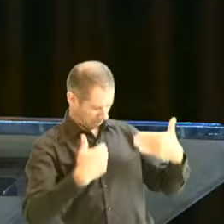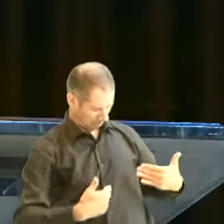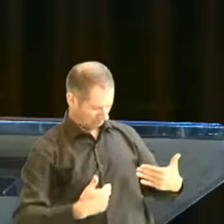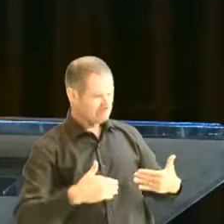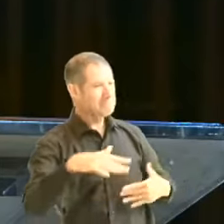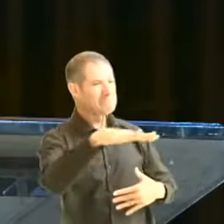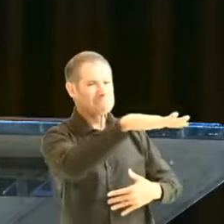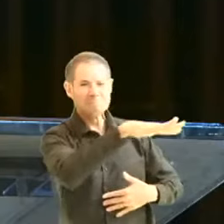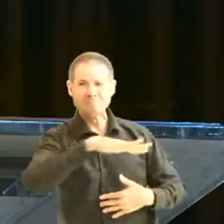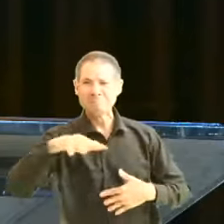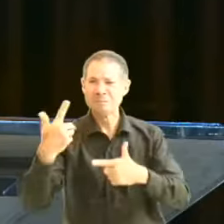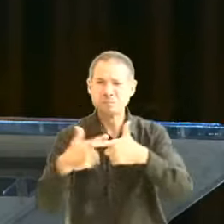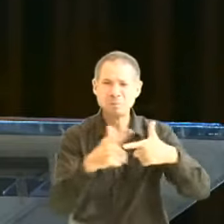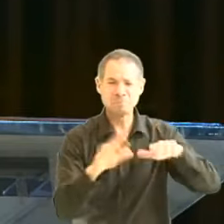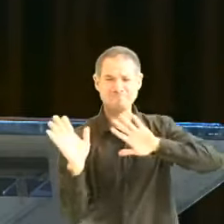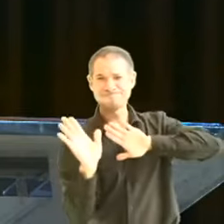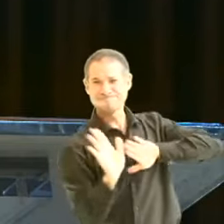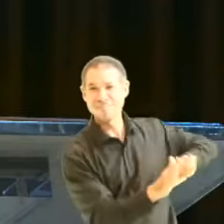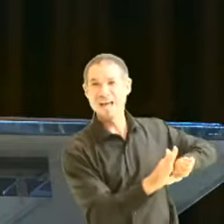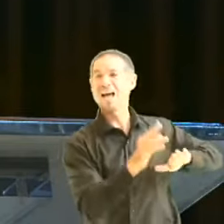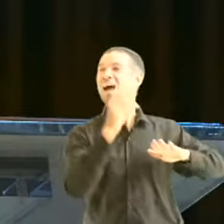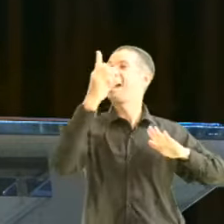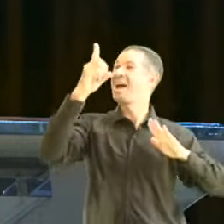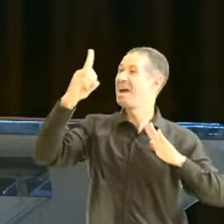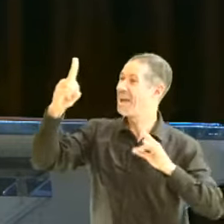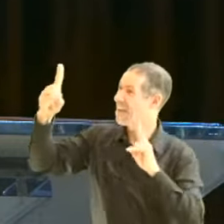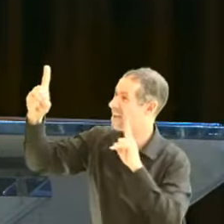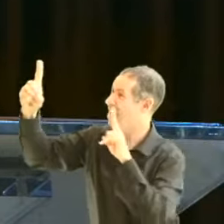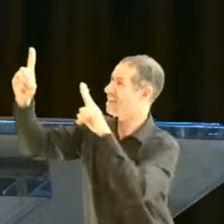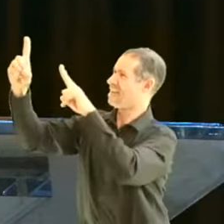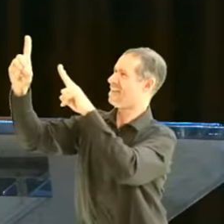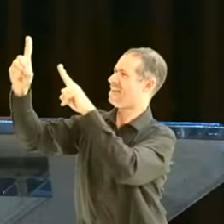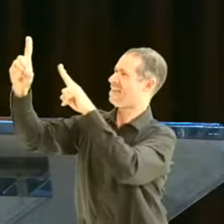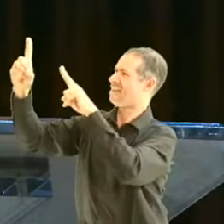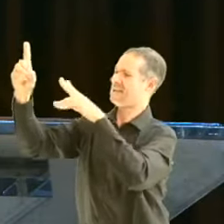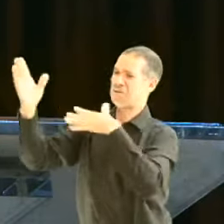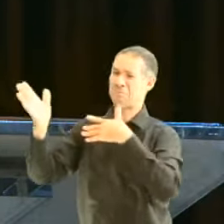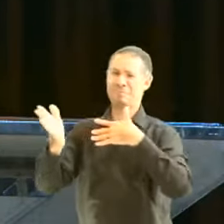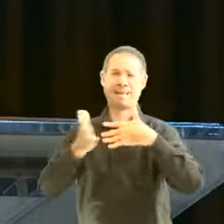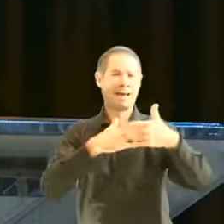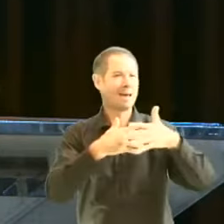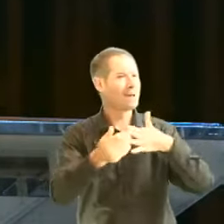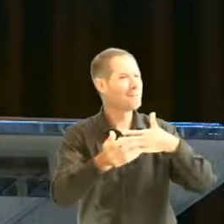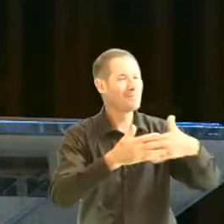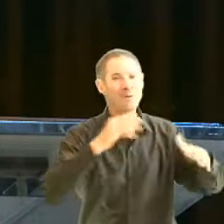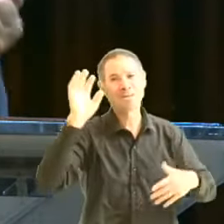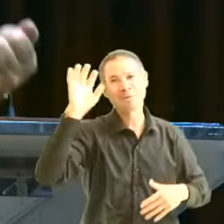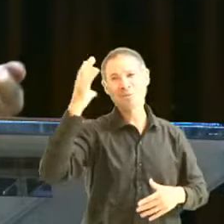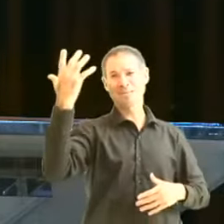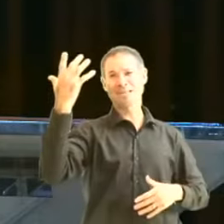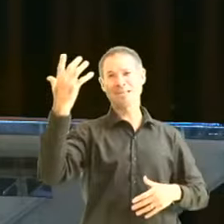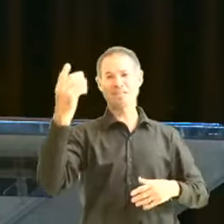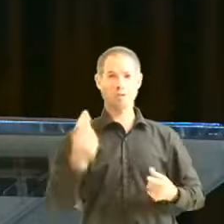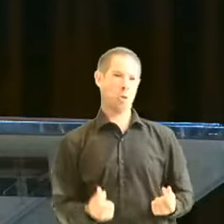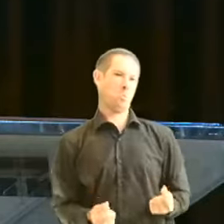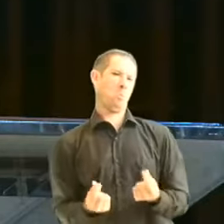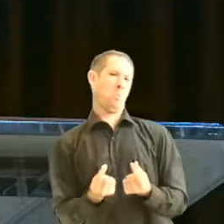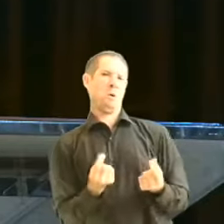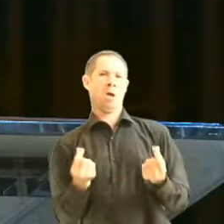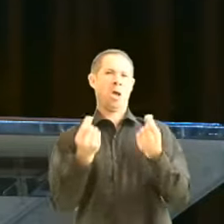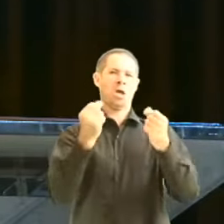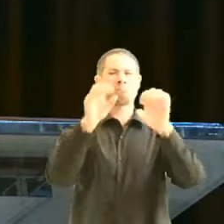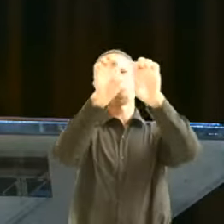gente olha para o Senhor, o Todo-Poderoso, e aí não importa o que aconteça com os nossos bens, com